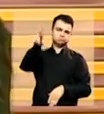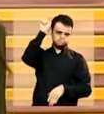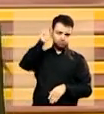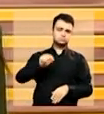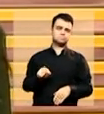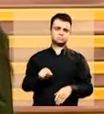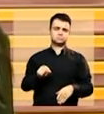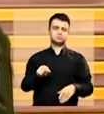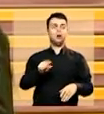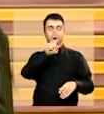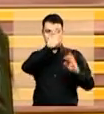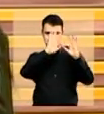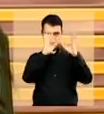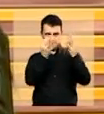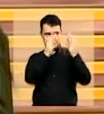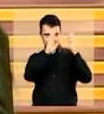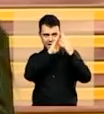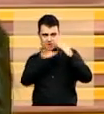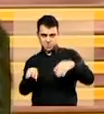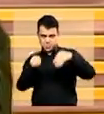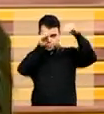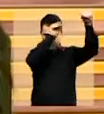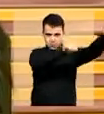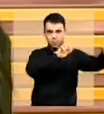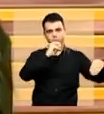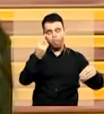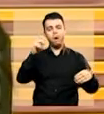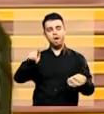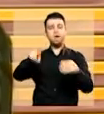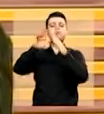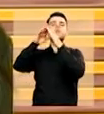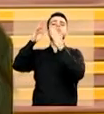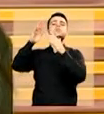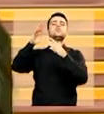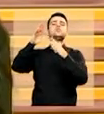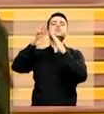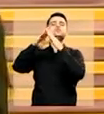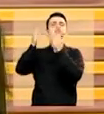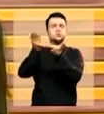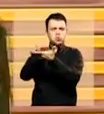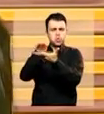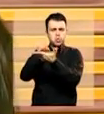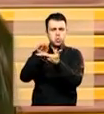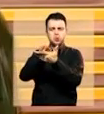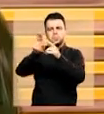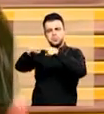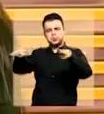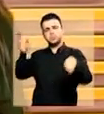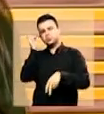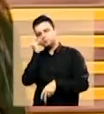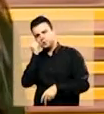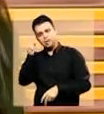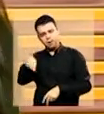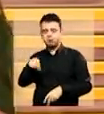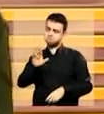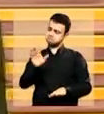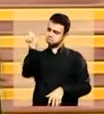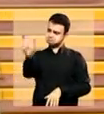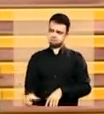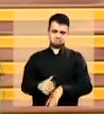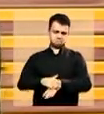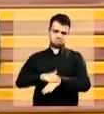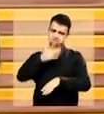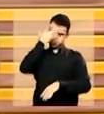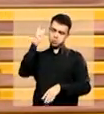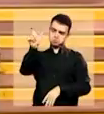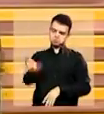morando numa casa de família, ou ele vai ficar num boarding escolar, ele vai escolher. Então, o aluno tem o poder da escolha. Vai de